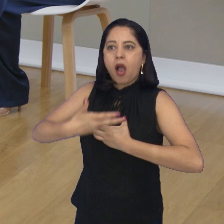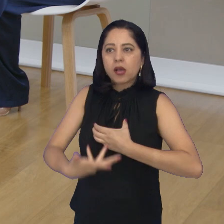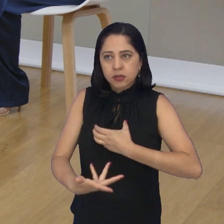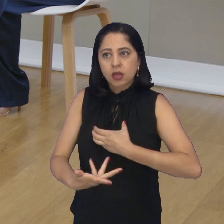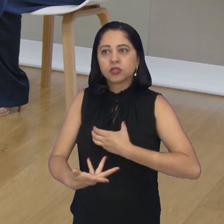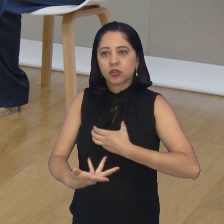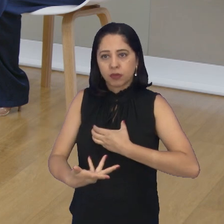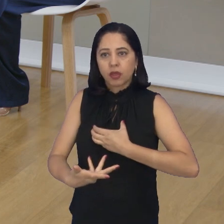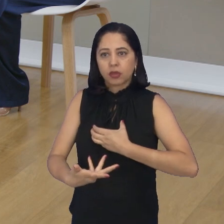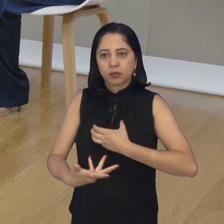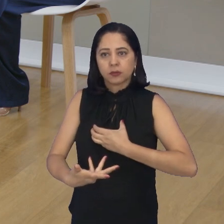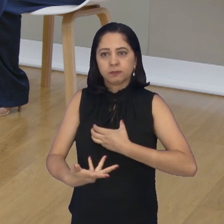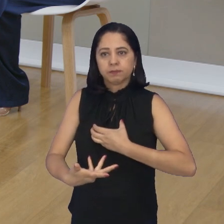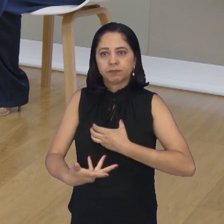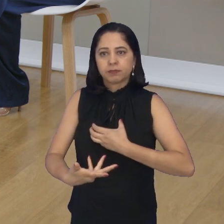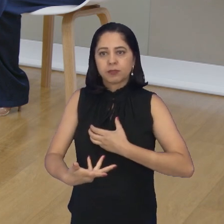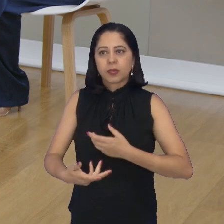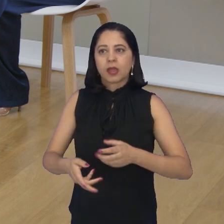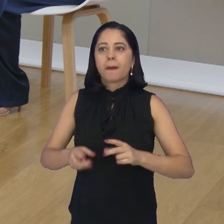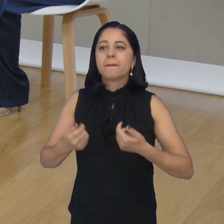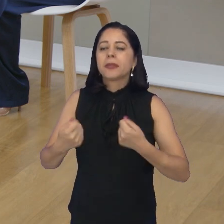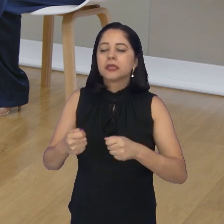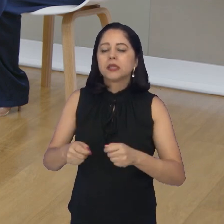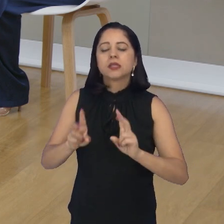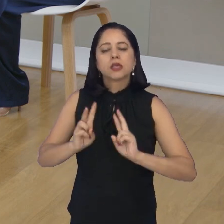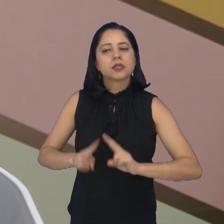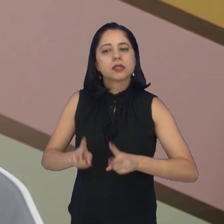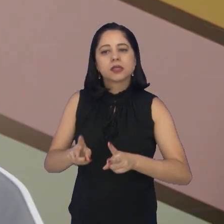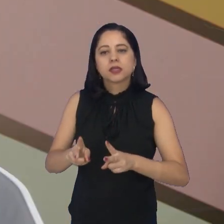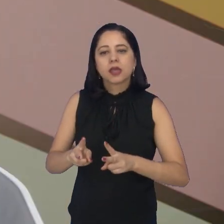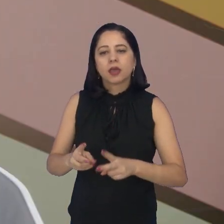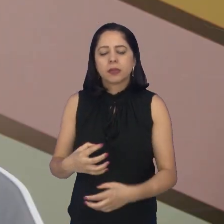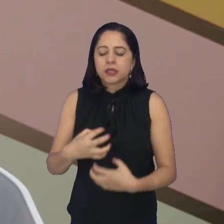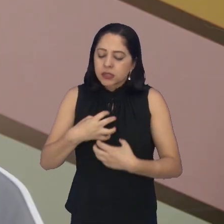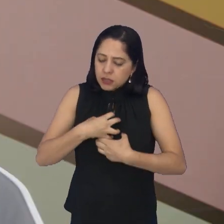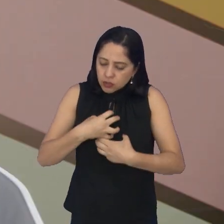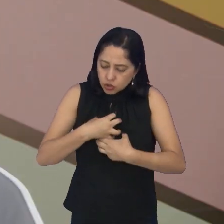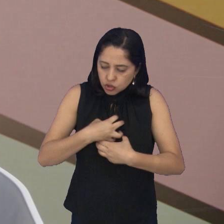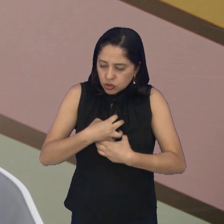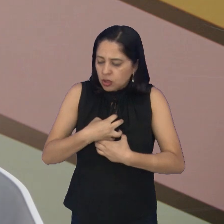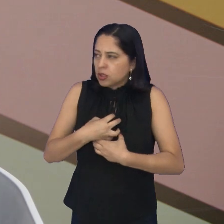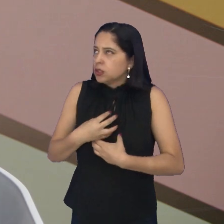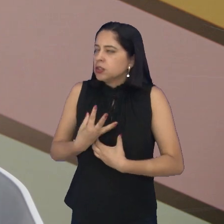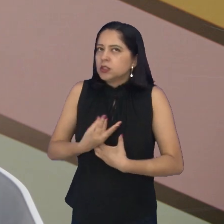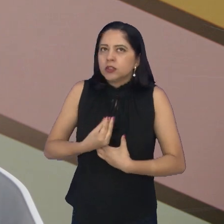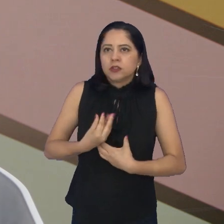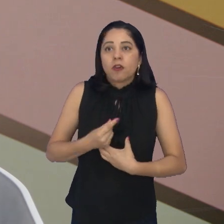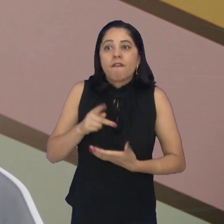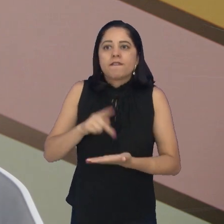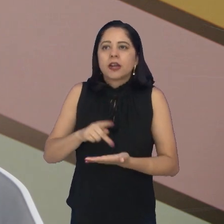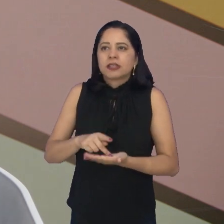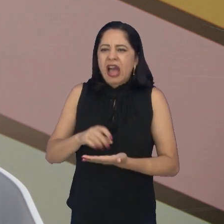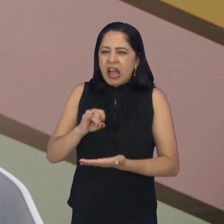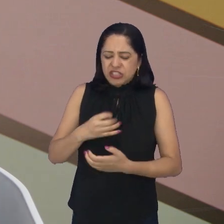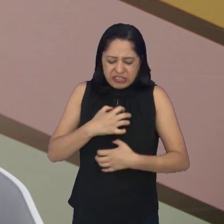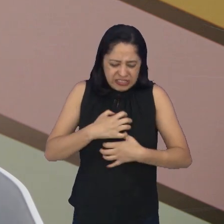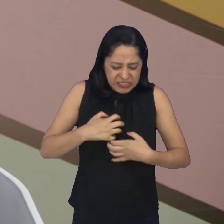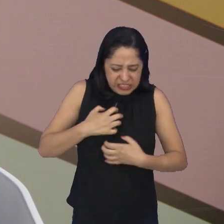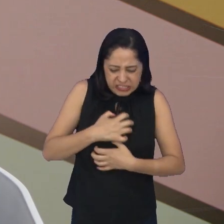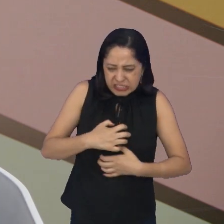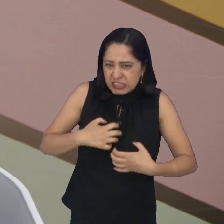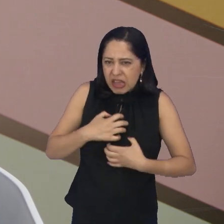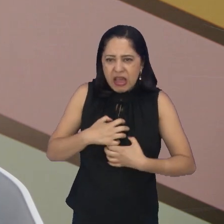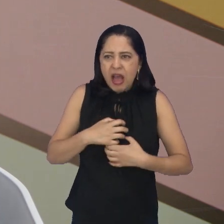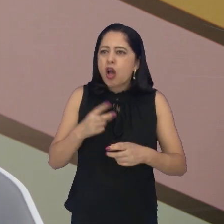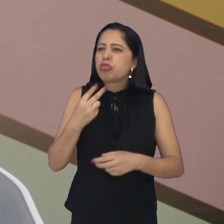a gente fala tanto de estar presente, sabe? Sentir o que você está sentindo aqui, qual é o desconforto, não